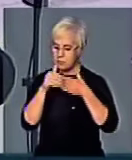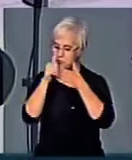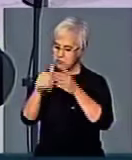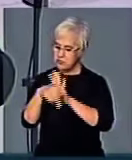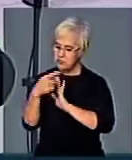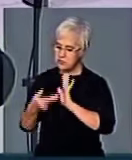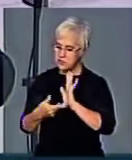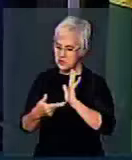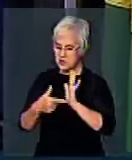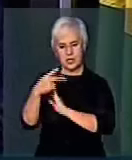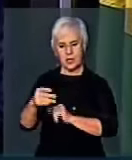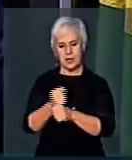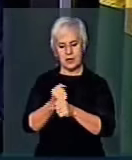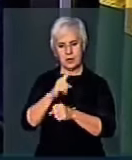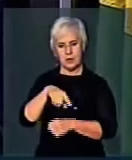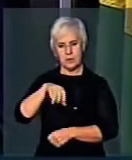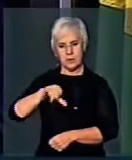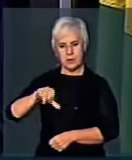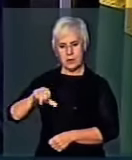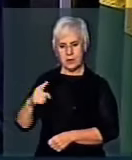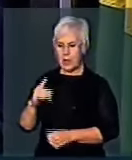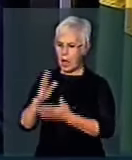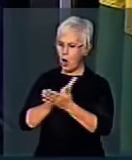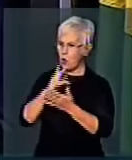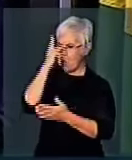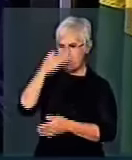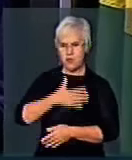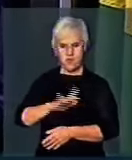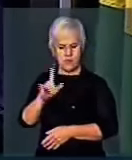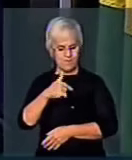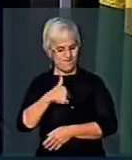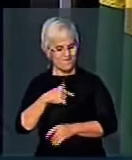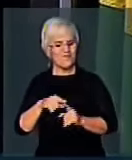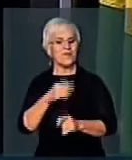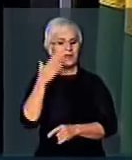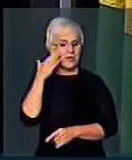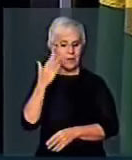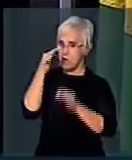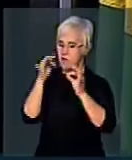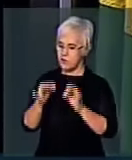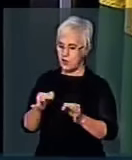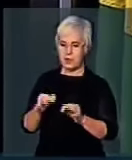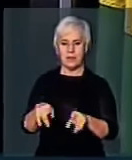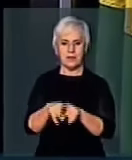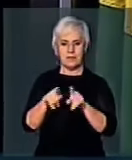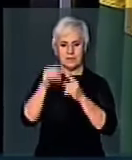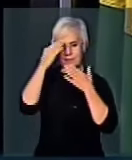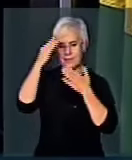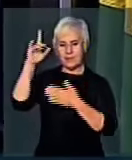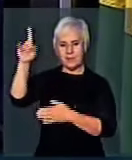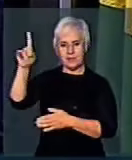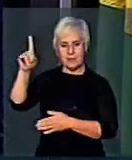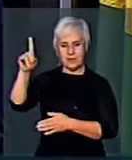casa, desde quando aqui cheguei em 91, e pode alguns não gostar de mim, mas sabe exatamente qual é o meu posicionamento. Também agradecer a Deus